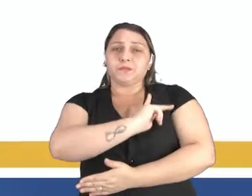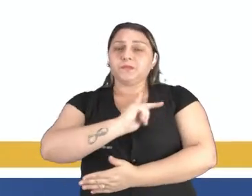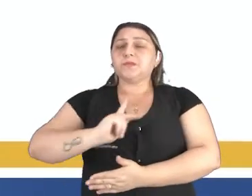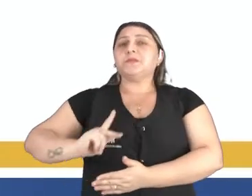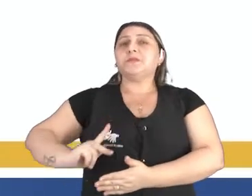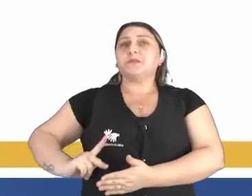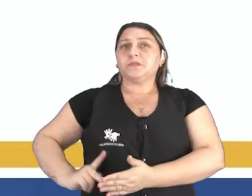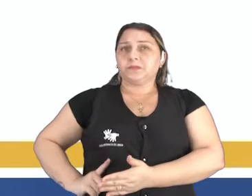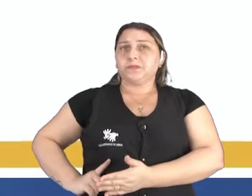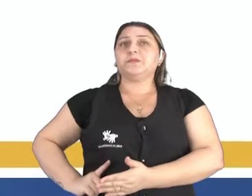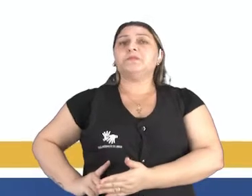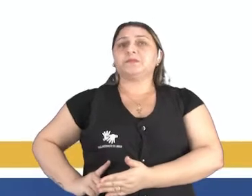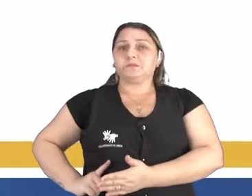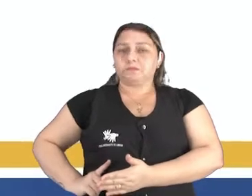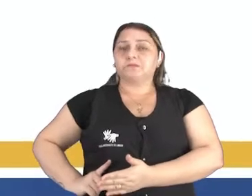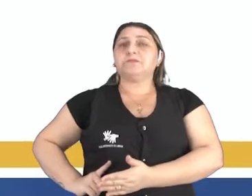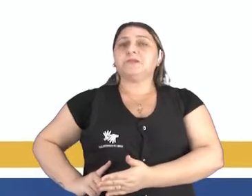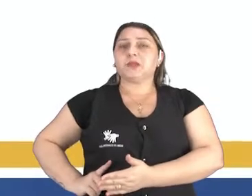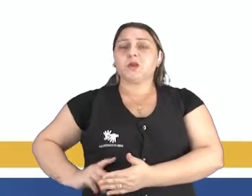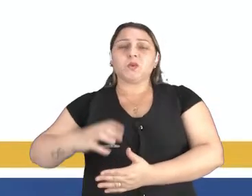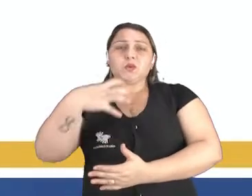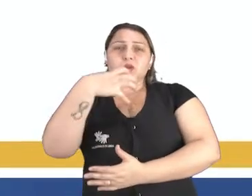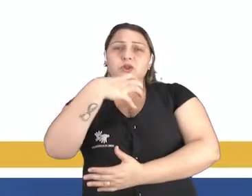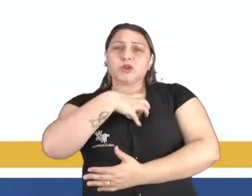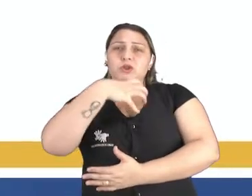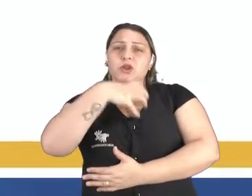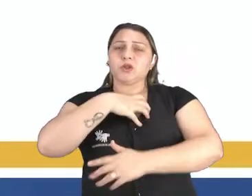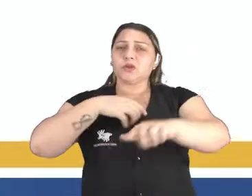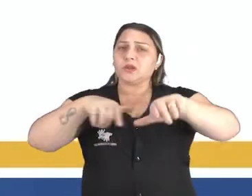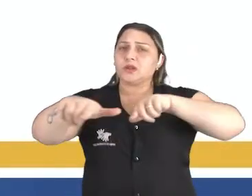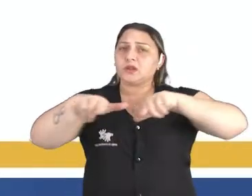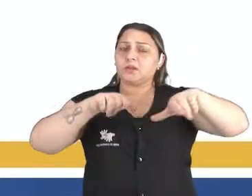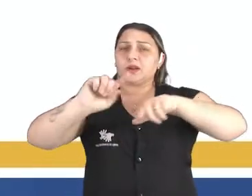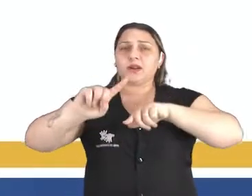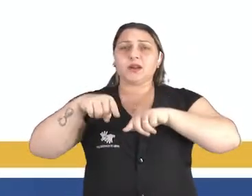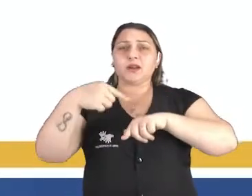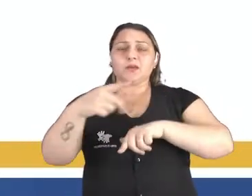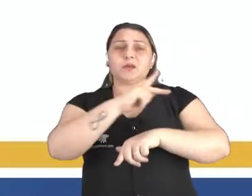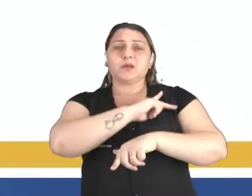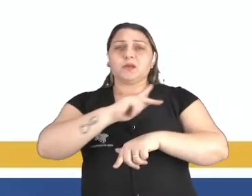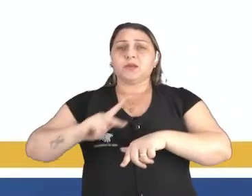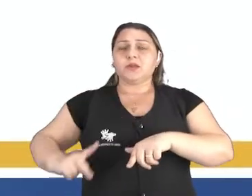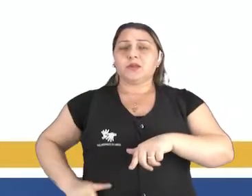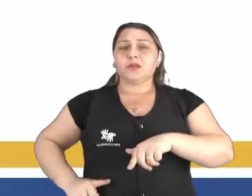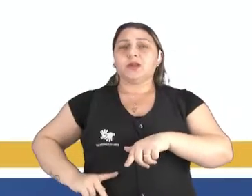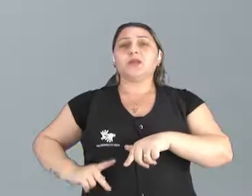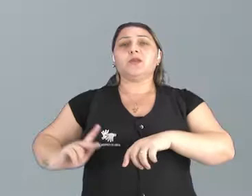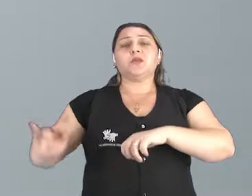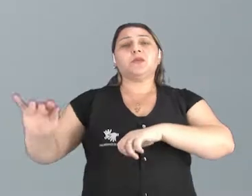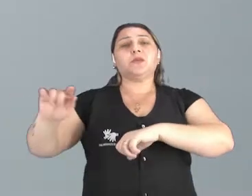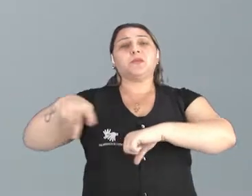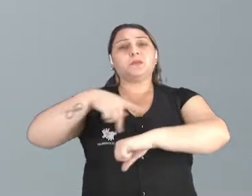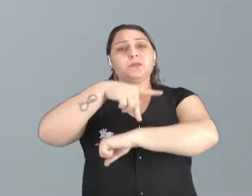presidente considerado muito excêntrico pela forma de governar, né? Depois da presidência do país, ele foi